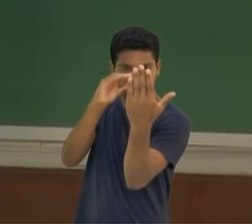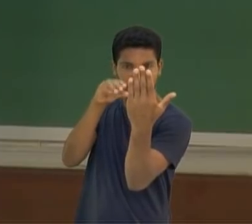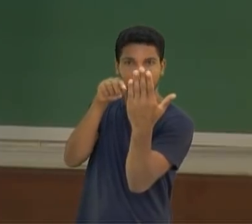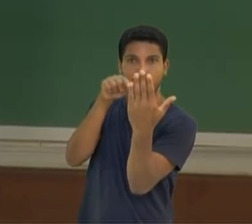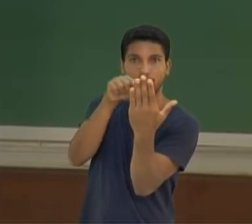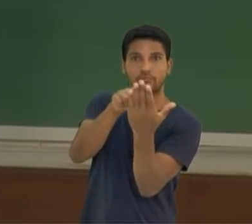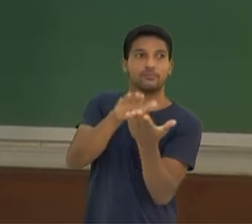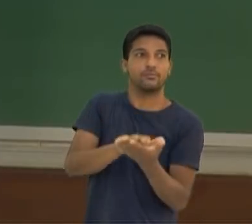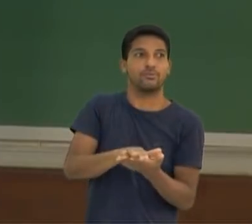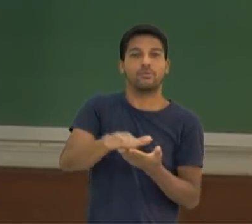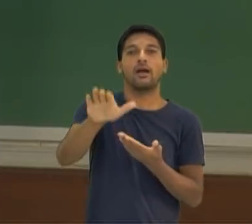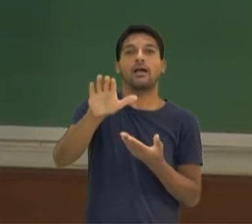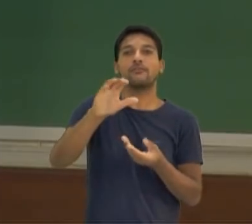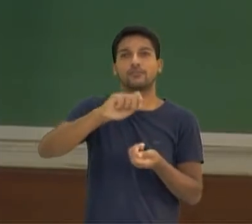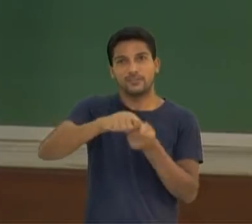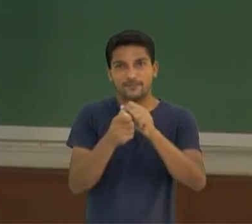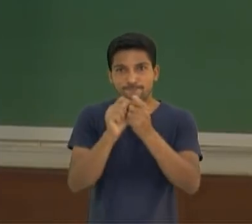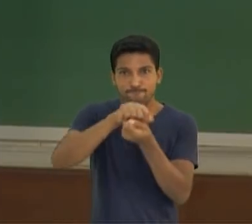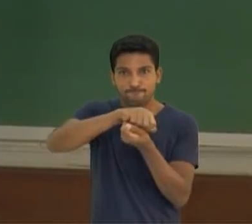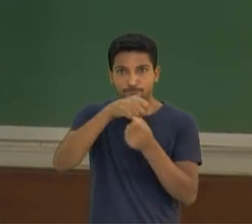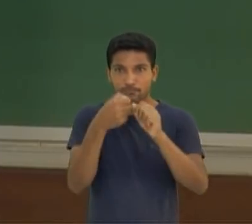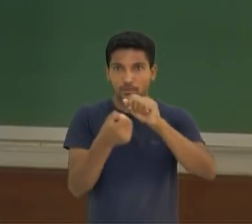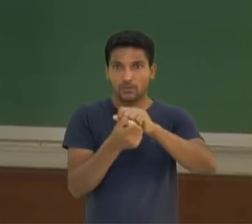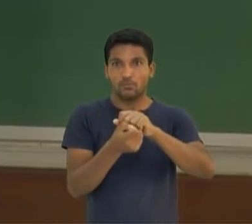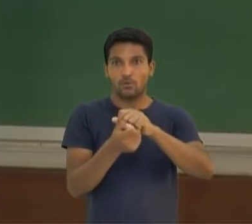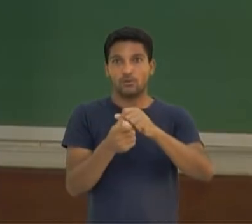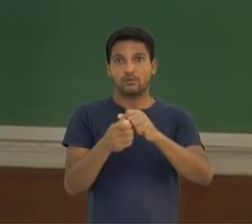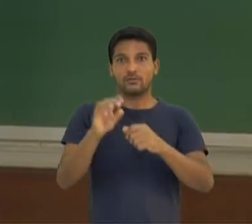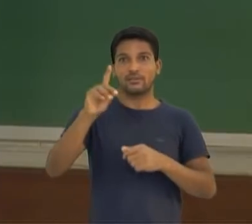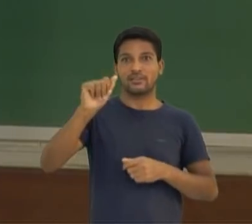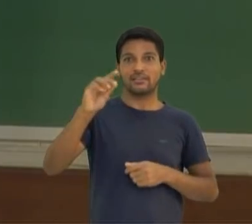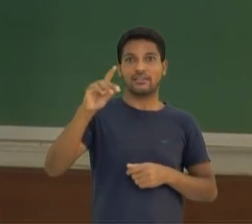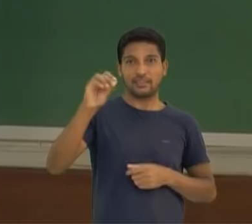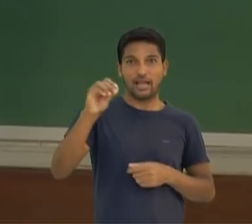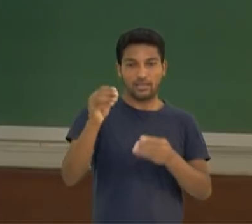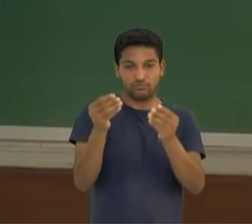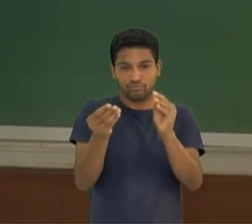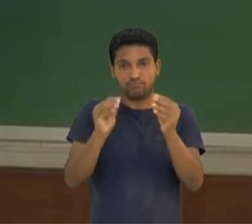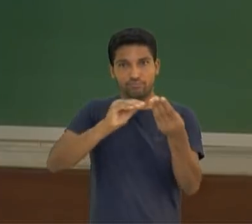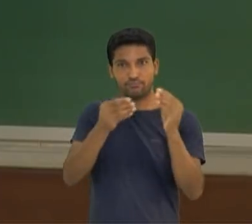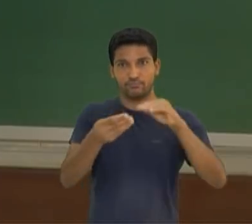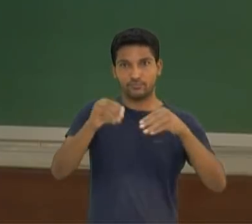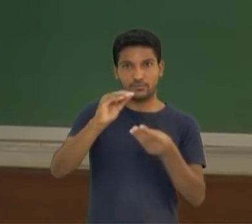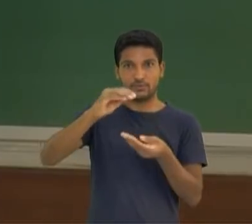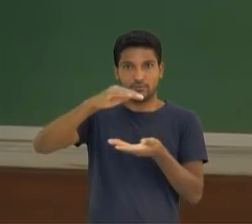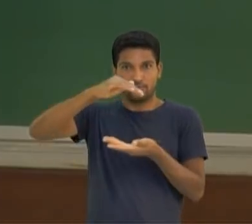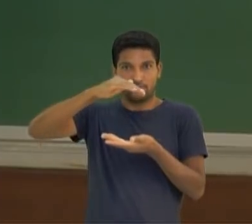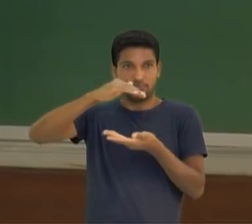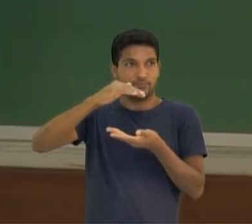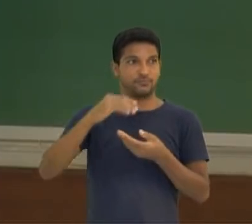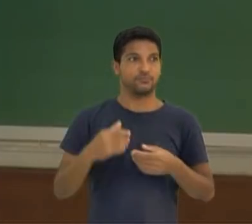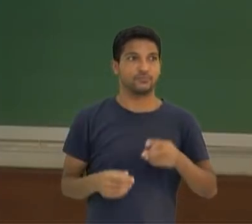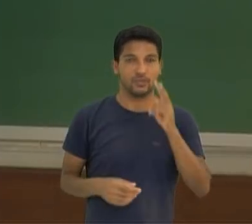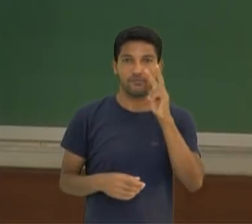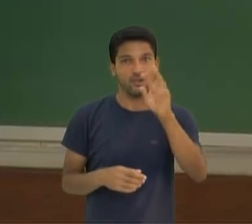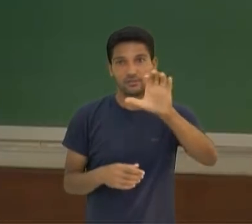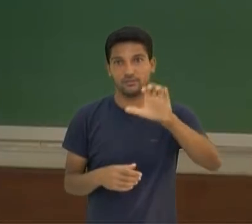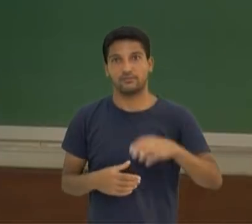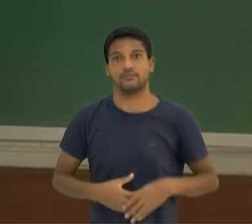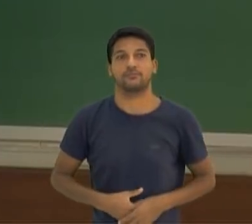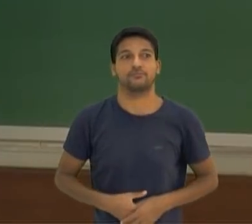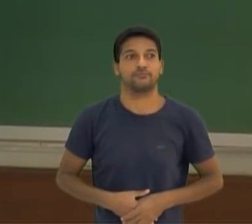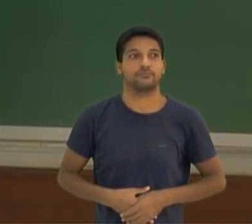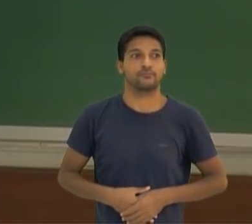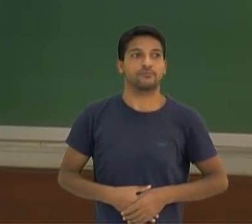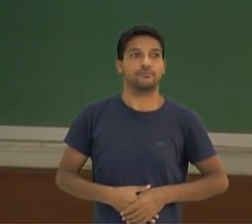ele fica mais ou menos assim. Tô chegando mais perto, Rafa. Me fala até onde eu posso chegar, tá? Aí, ó. Então fica mais ou menos